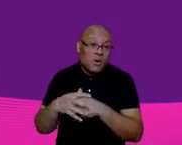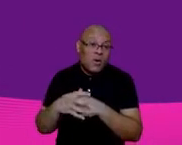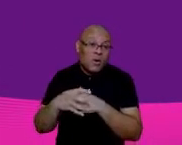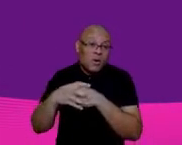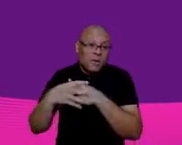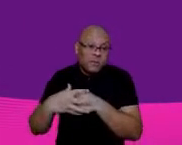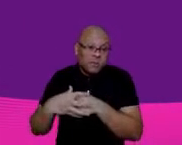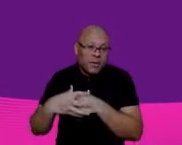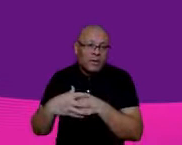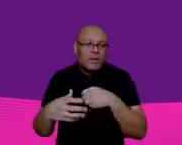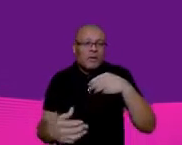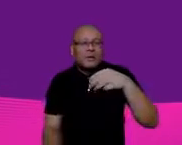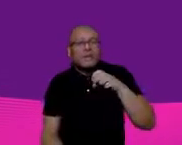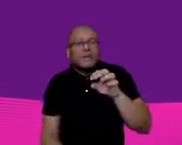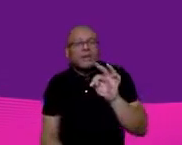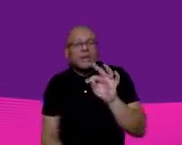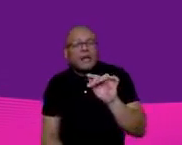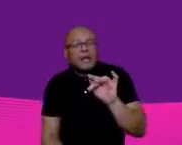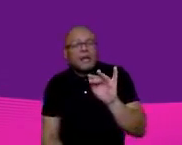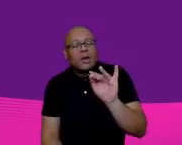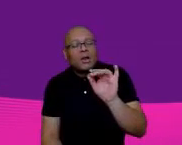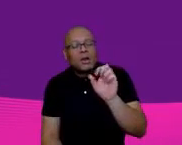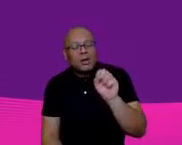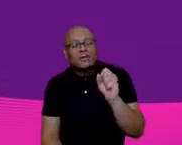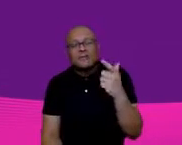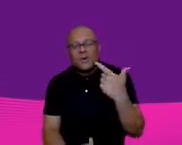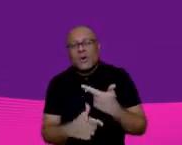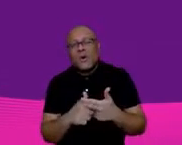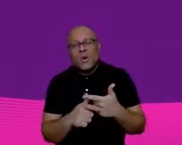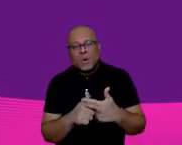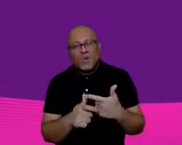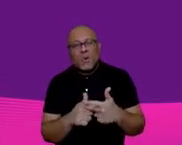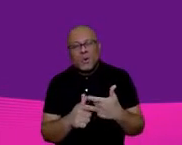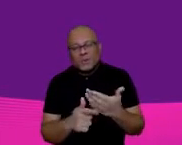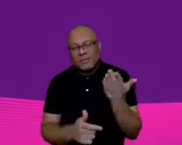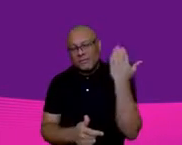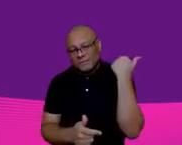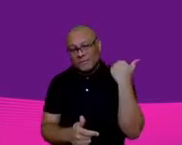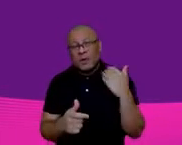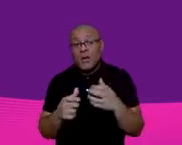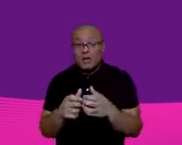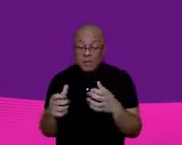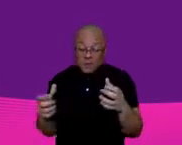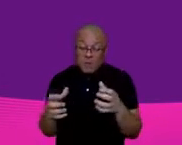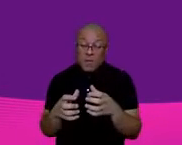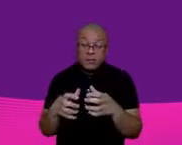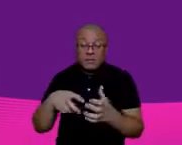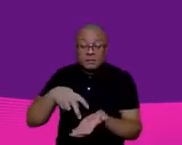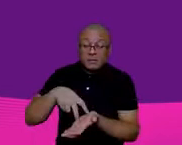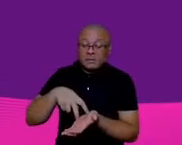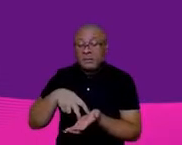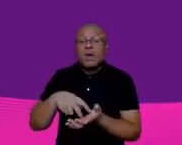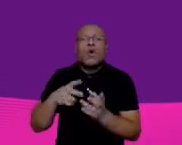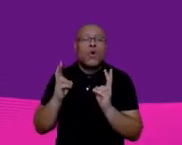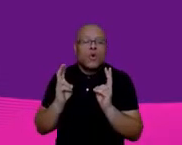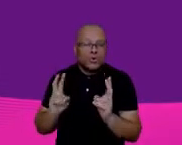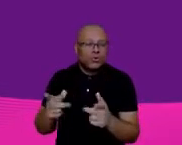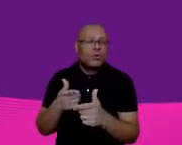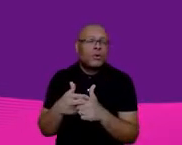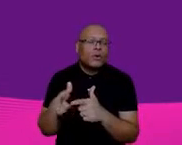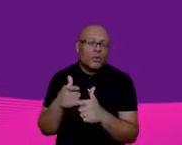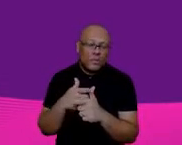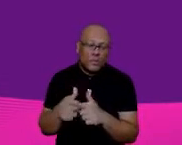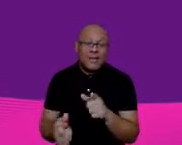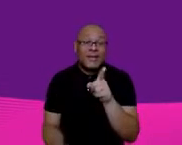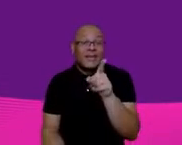um problema por algum tempo. Também a luxação ou instabilidade continua sendo um problema, aproximadamente